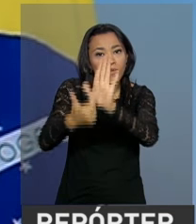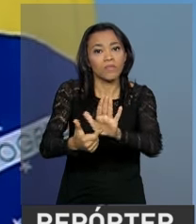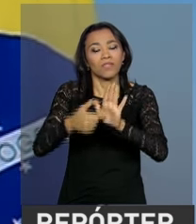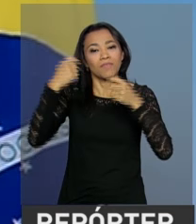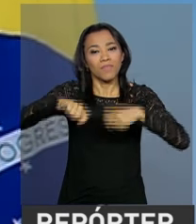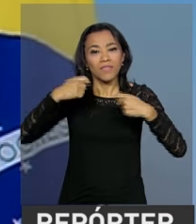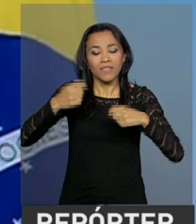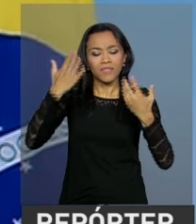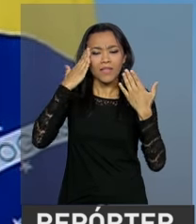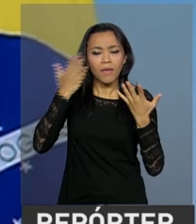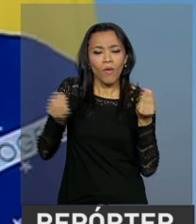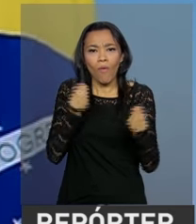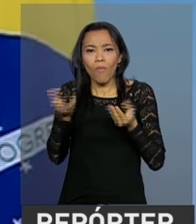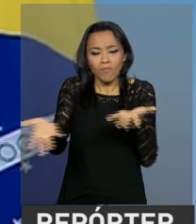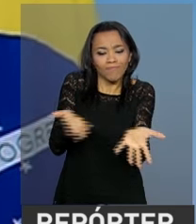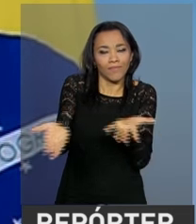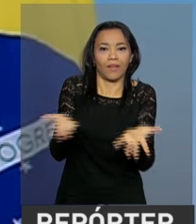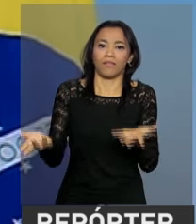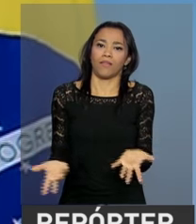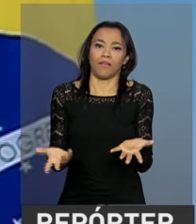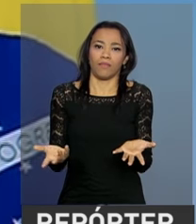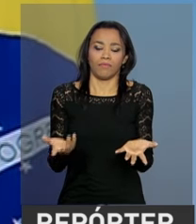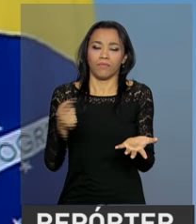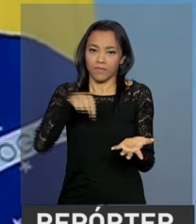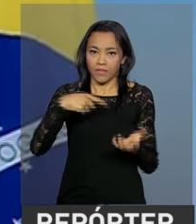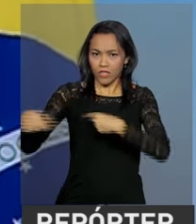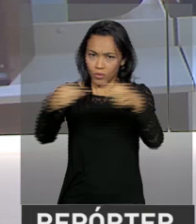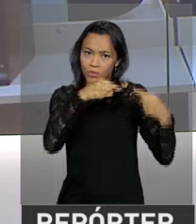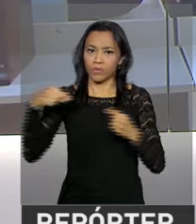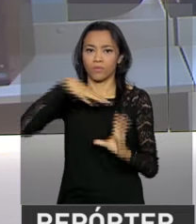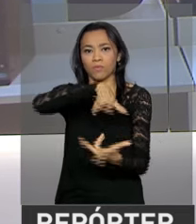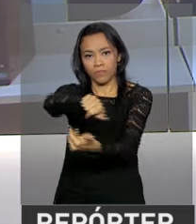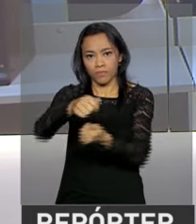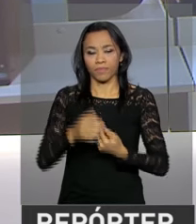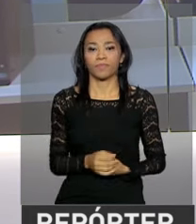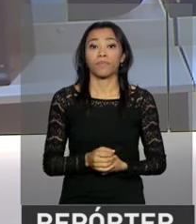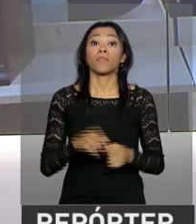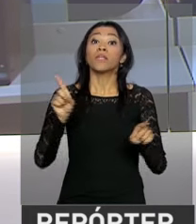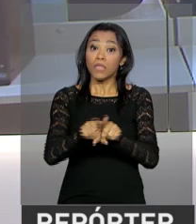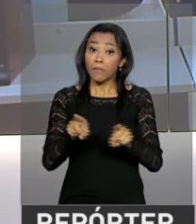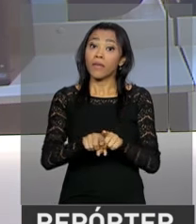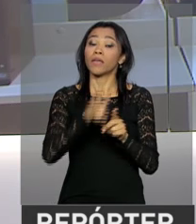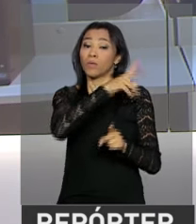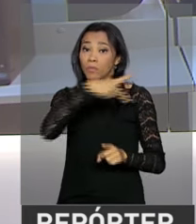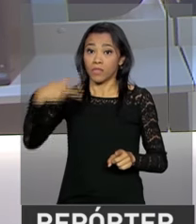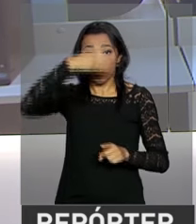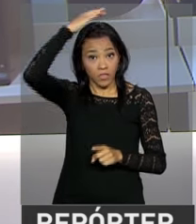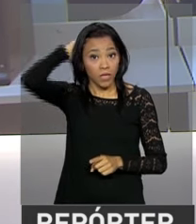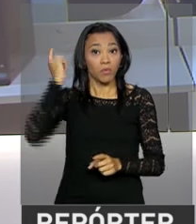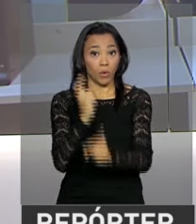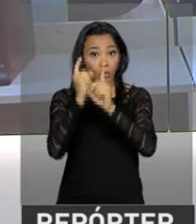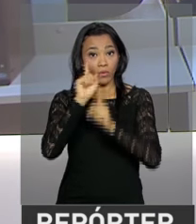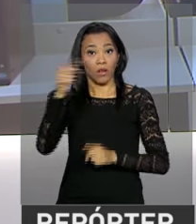que ser melhor tratado nas discussões internacionais. Ainda durante o encontro na China, o presidente